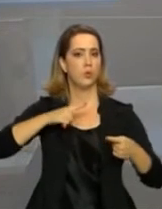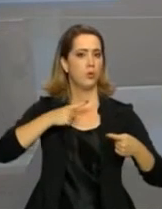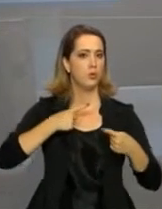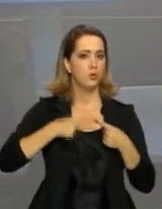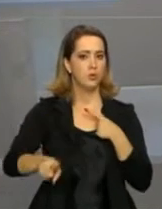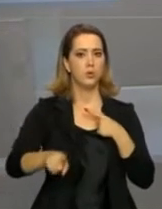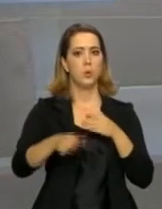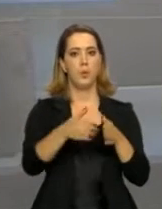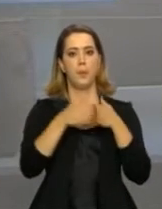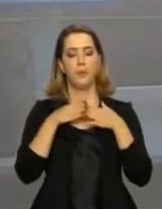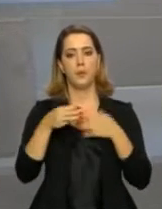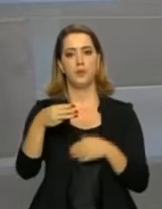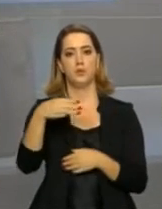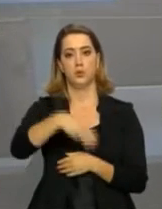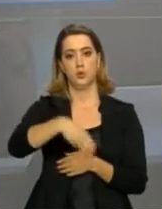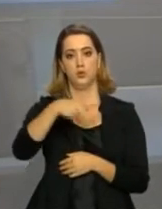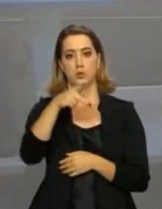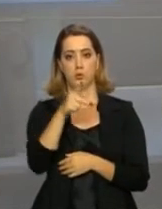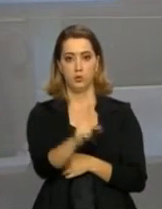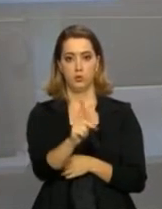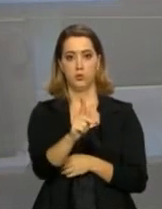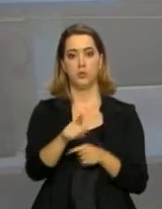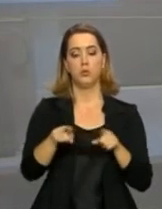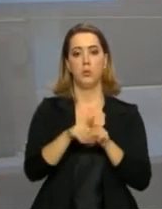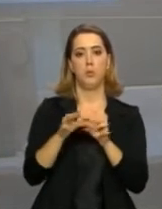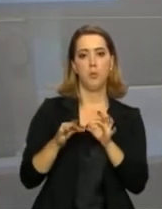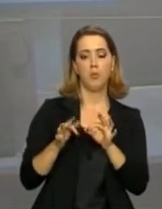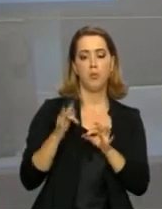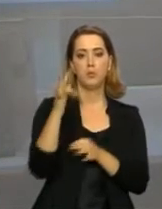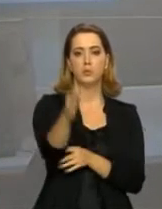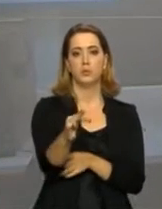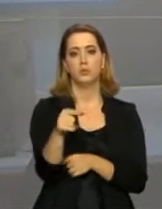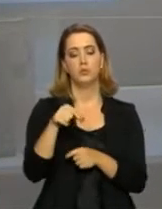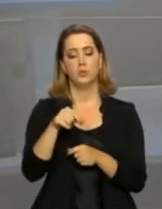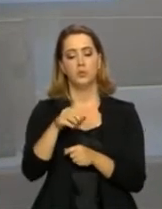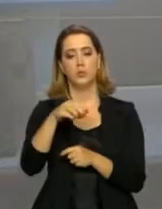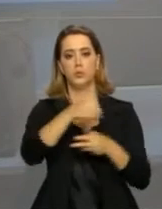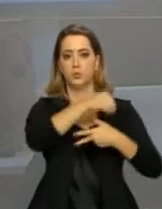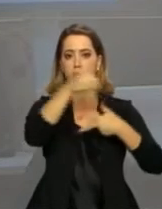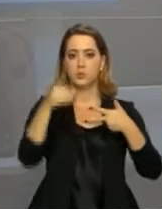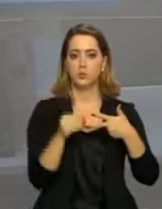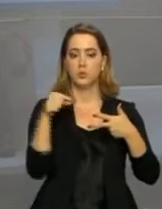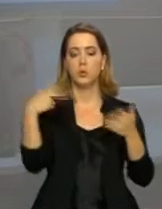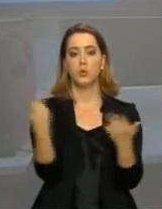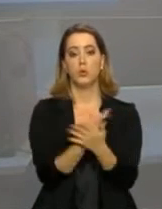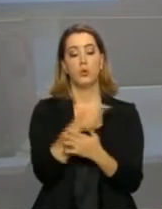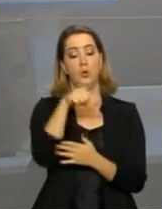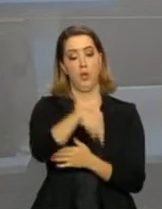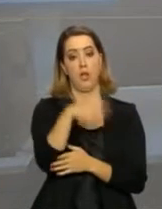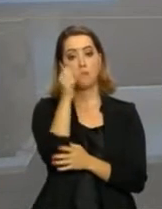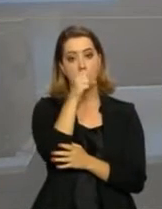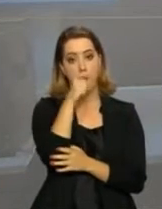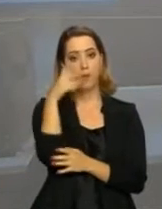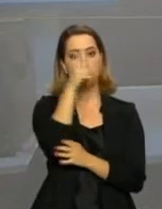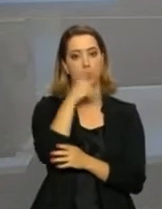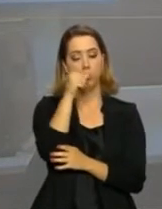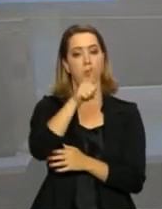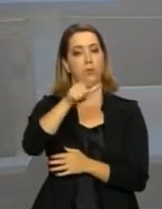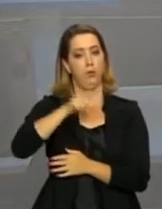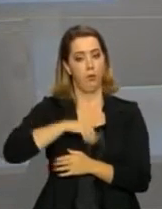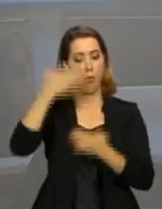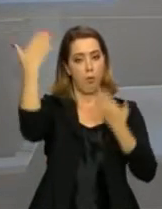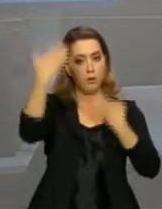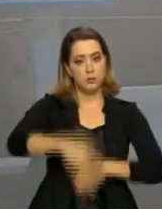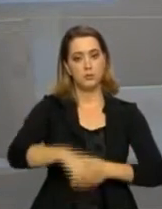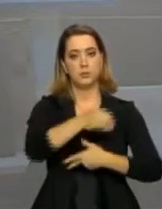Público Federal para adiar o Exame Nacional do Ensino Médio, o Enem. Com isso, a realização das provas está mantida para este fim de semana,